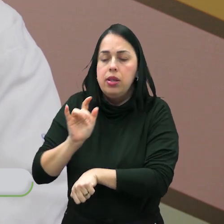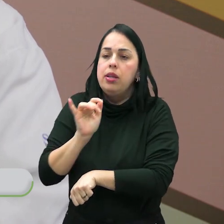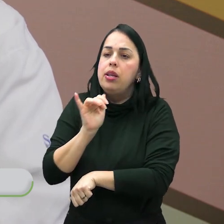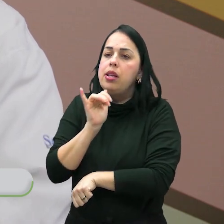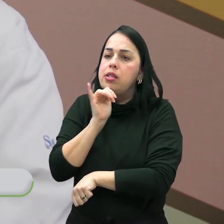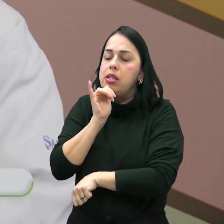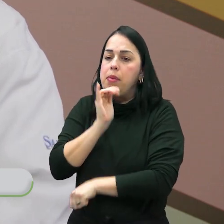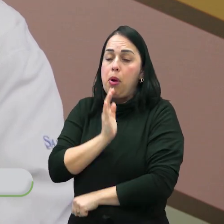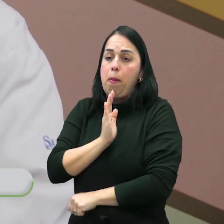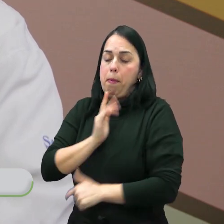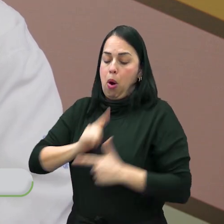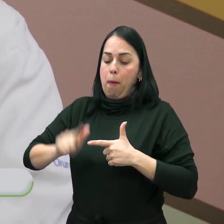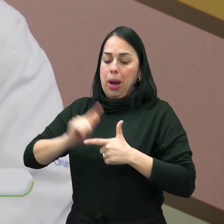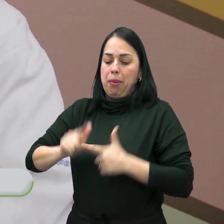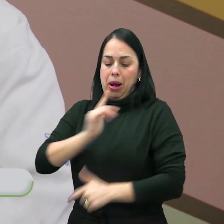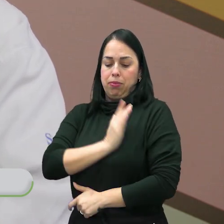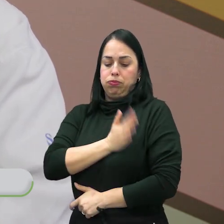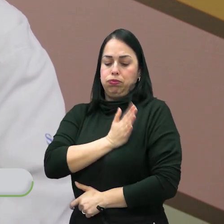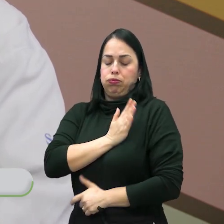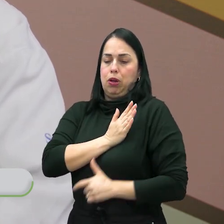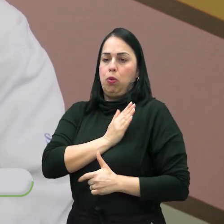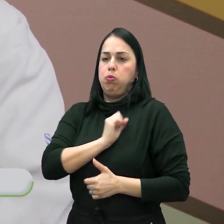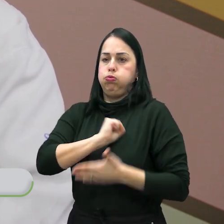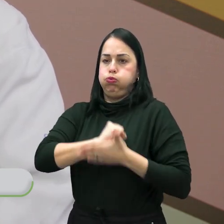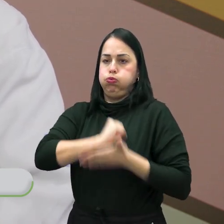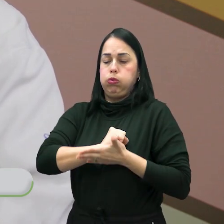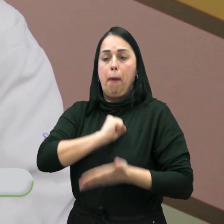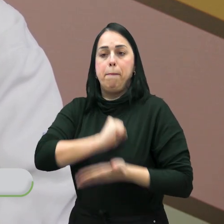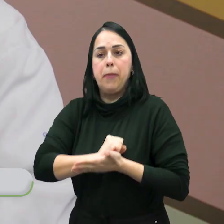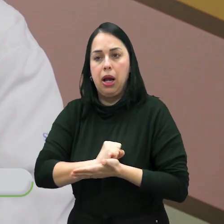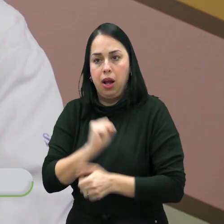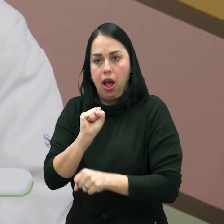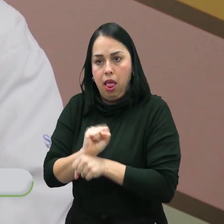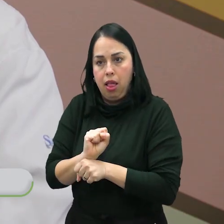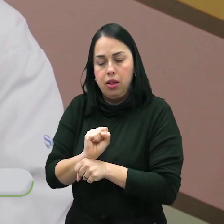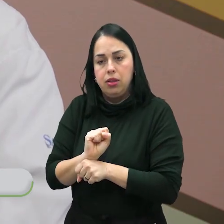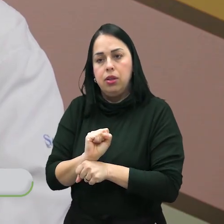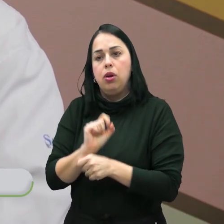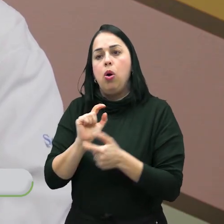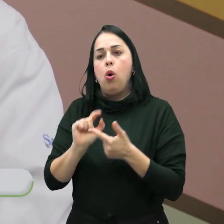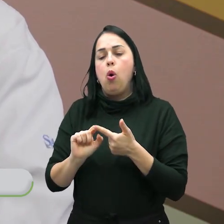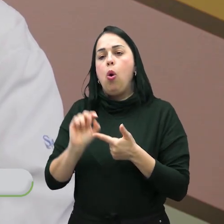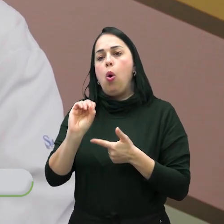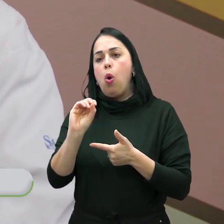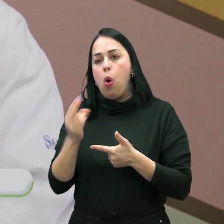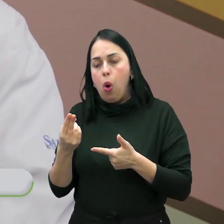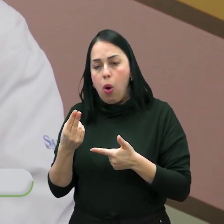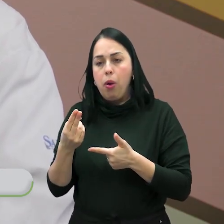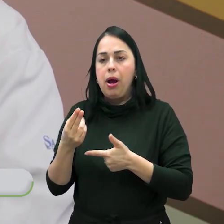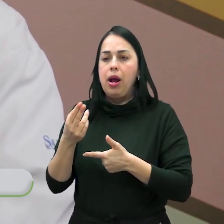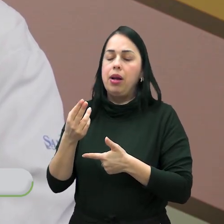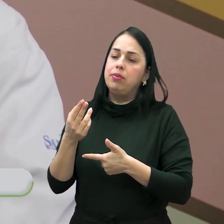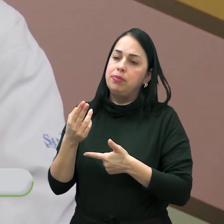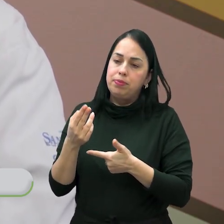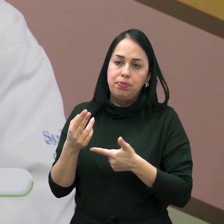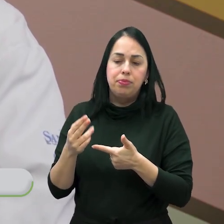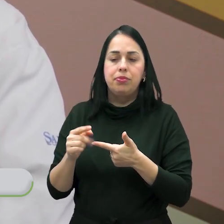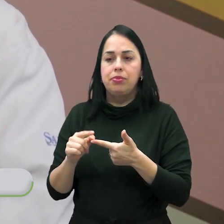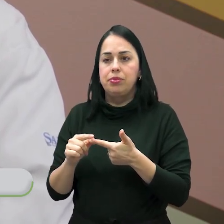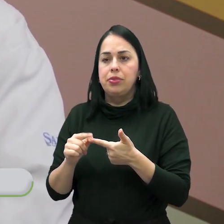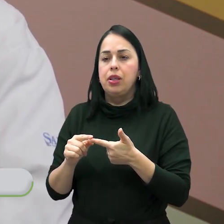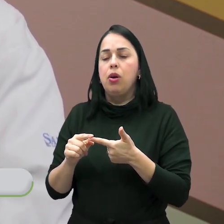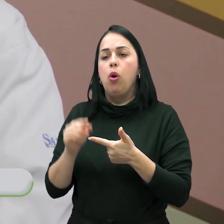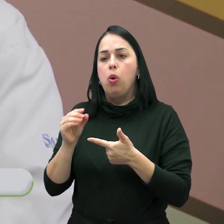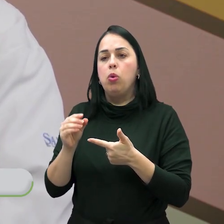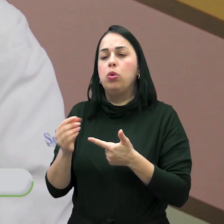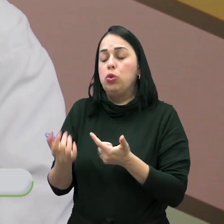exemplo, uma parada cardíaca. Uma queimadura por líquido inflamável, alguém que tem uma queimadura extensa por chamas